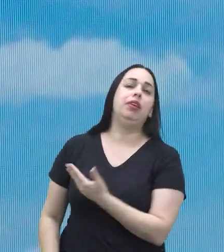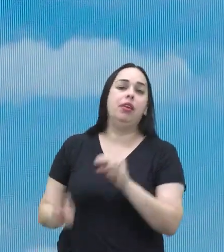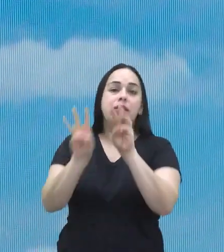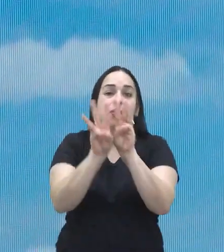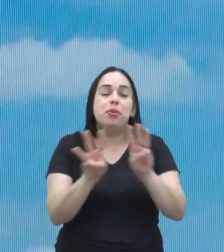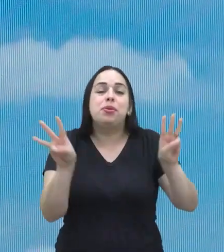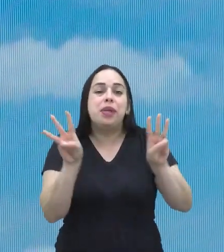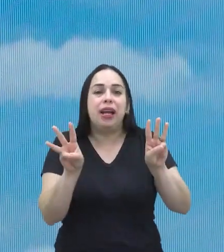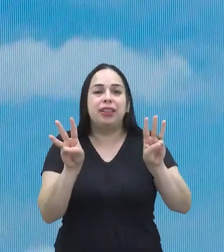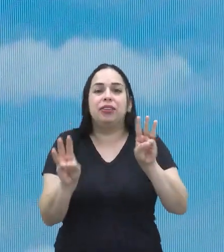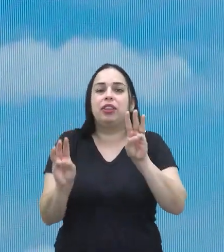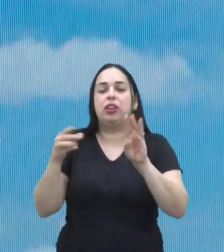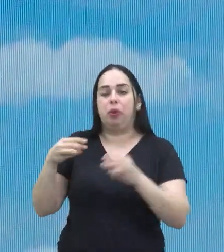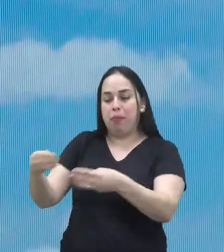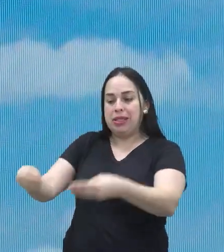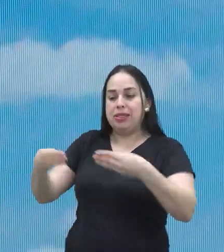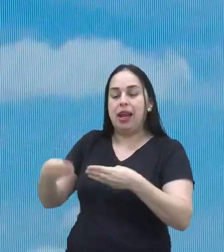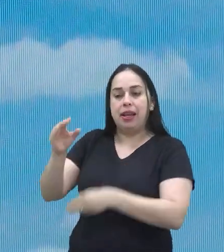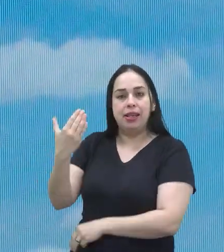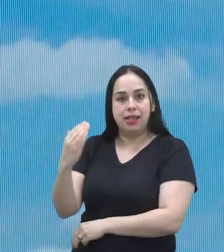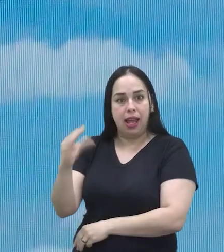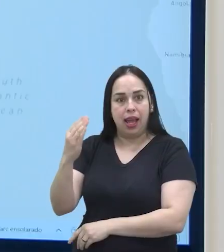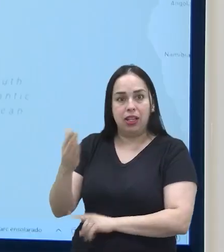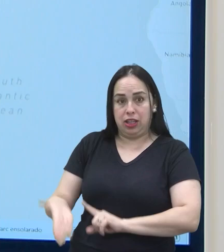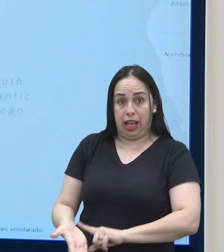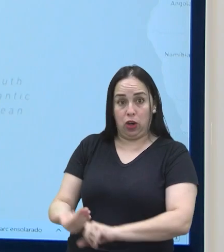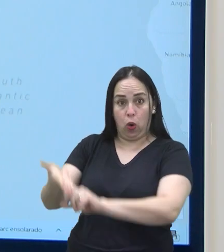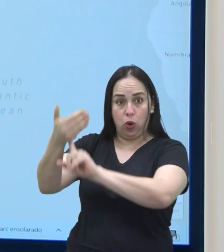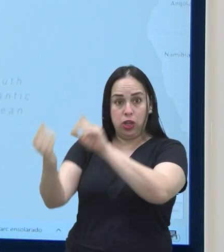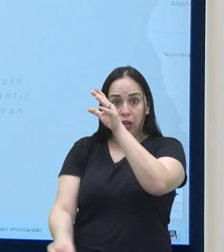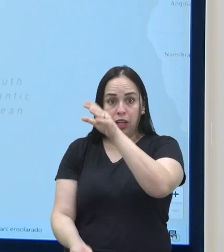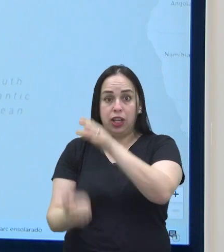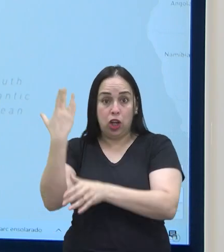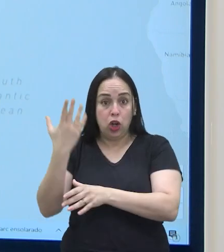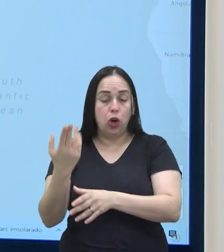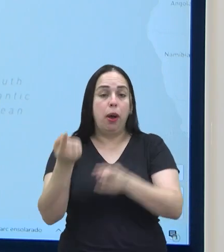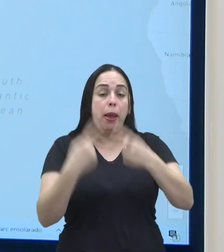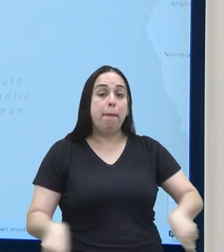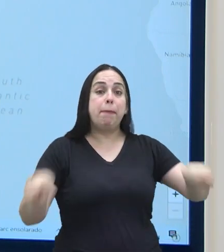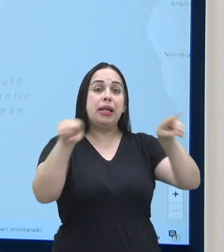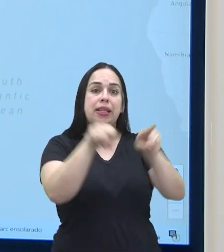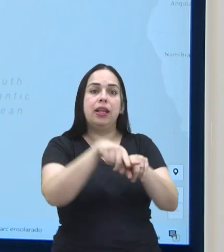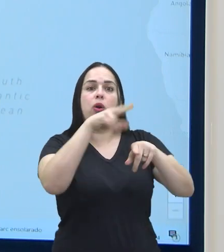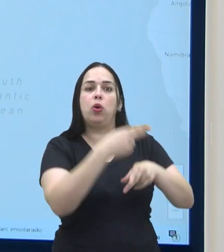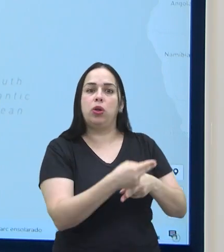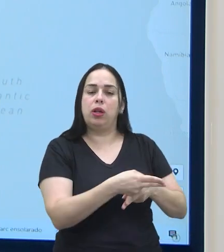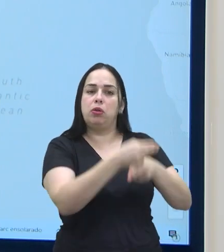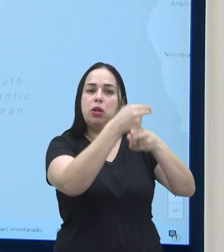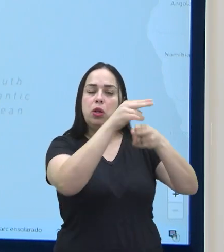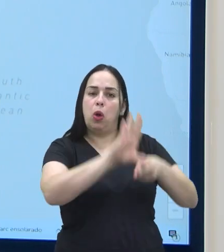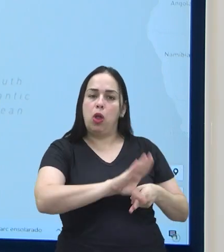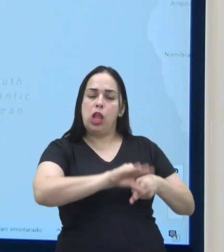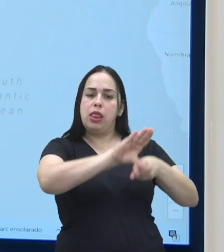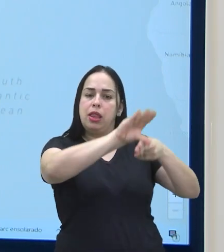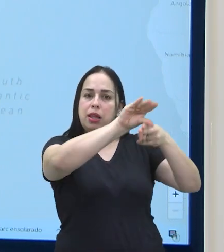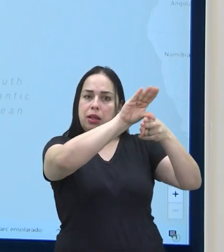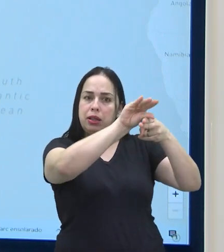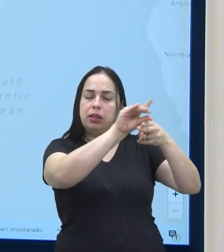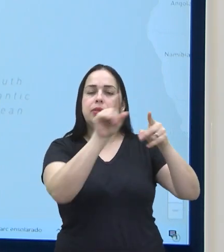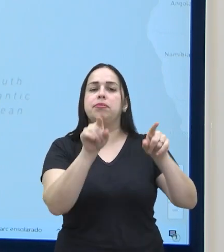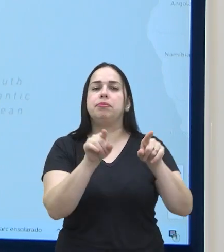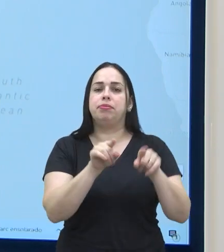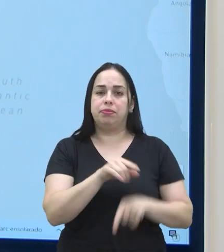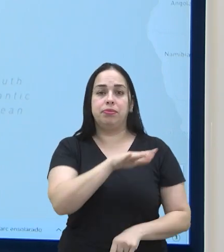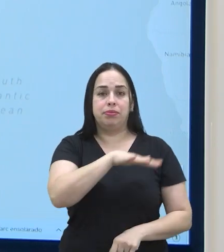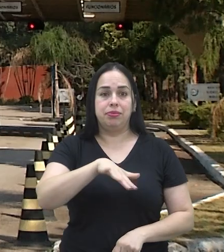Brasil, plataforma desenvolvida pelo Ministério da Ciência, Tecnologia e Inovação, em parceria com a Rede Nacional de